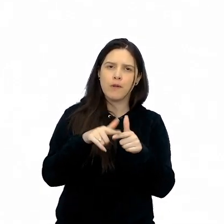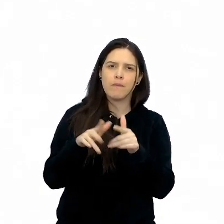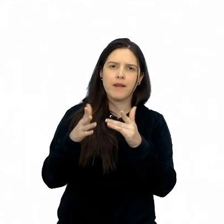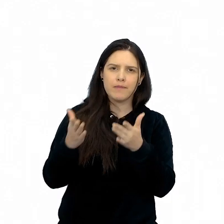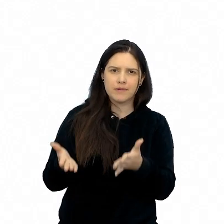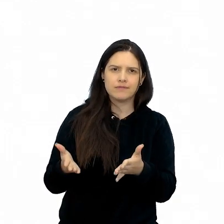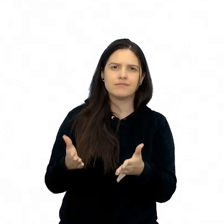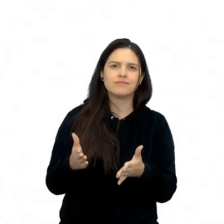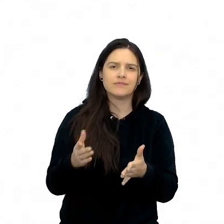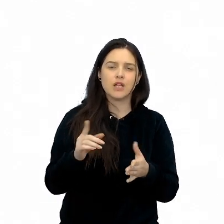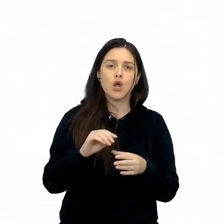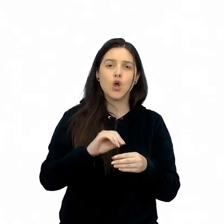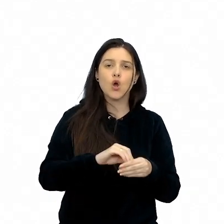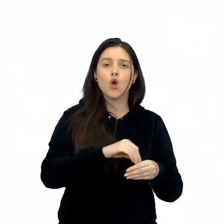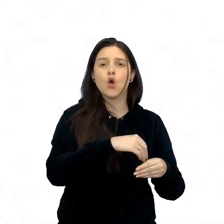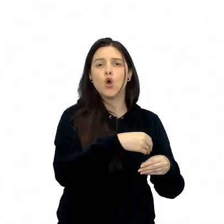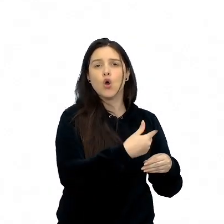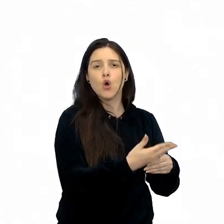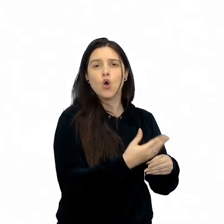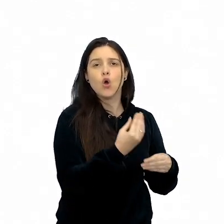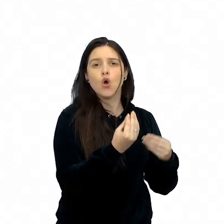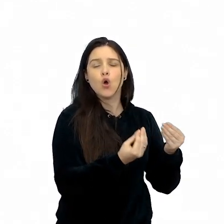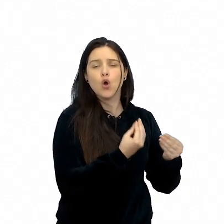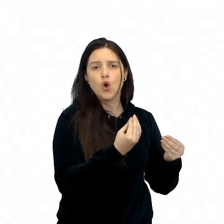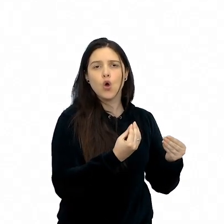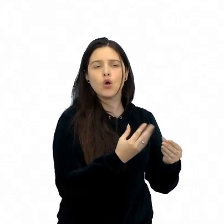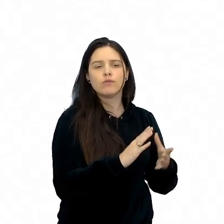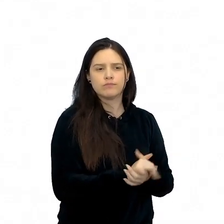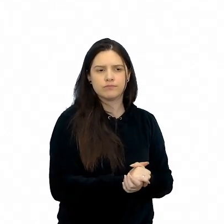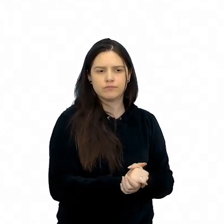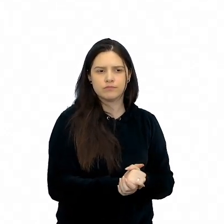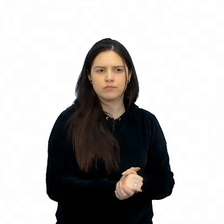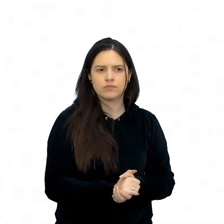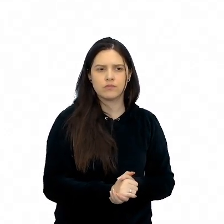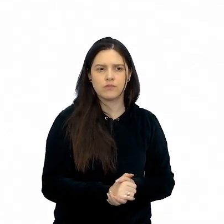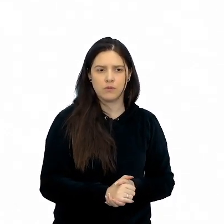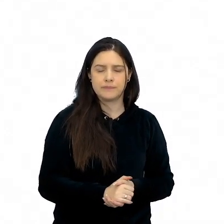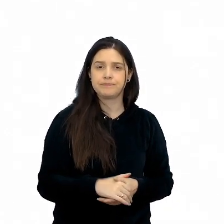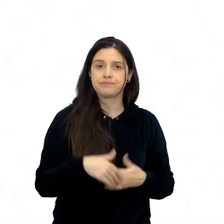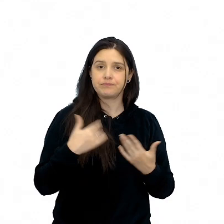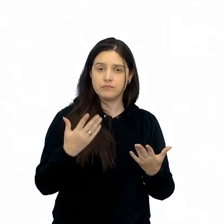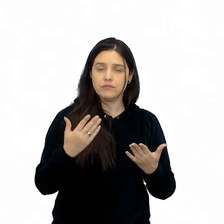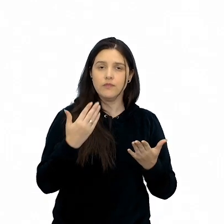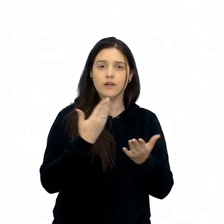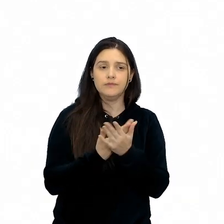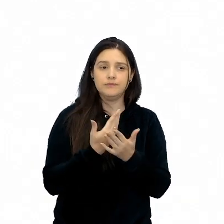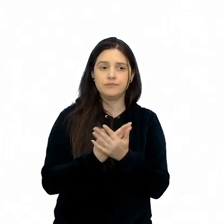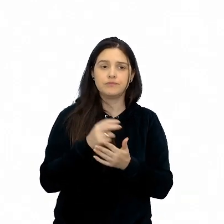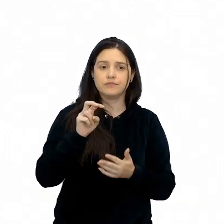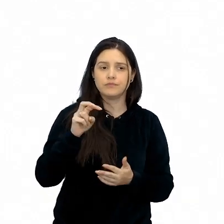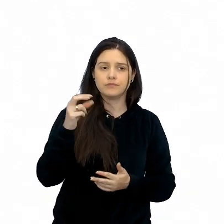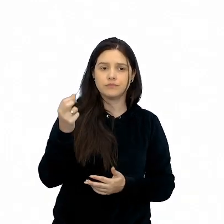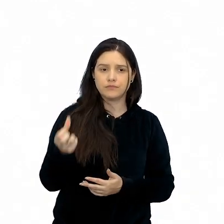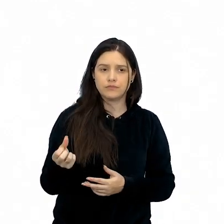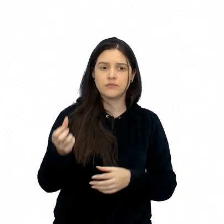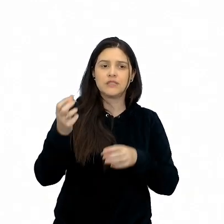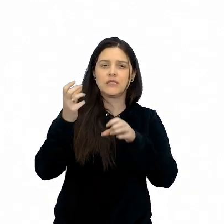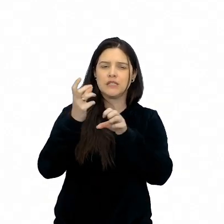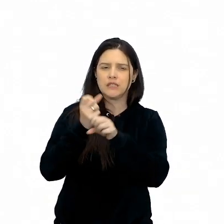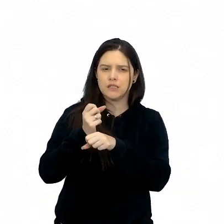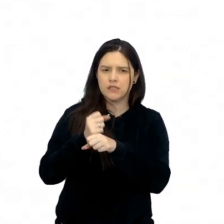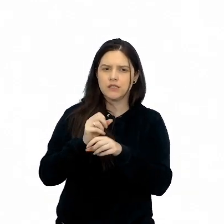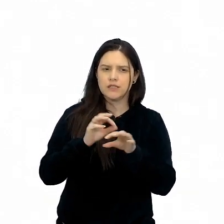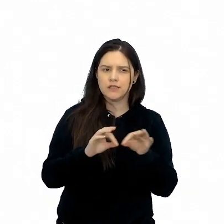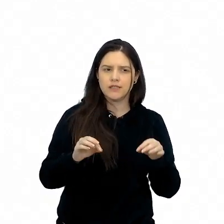com ângulos internos conhecidos de um polígono. Tá? Na aula 5 e 6, cálculo das medidas dos ângulos internos